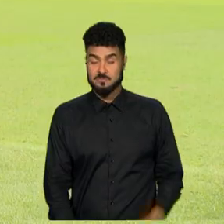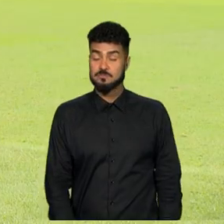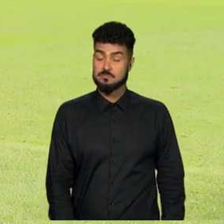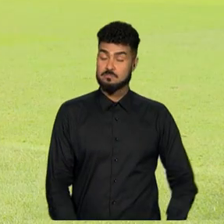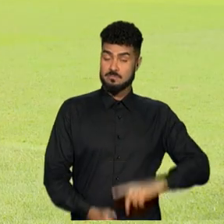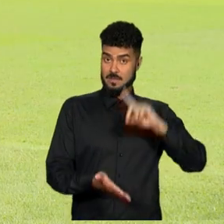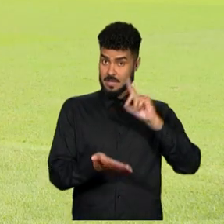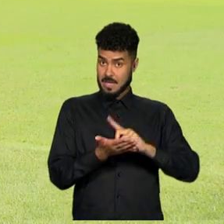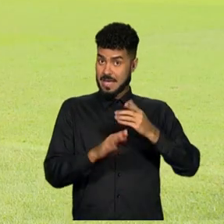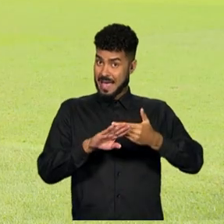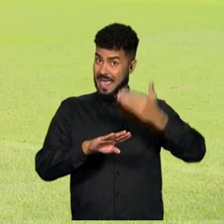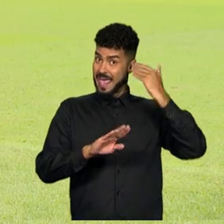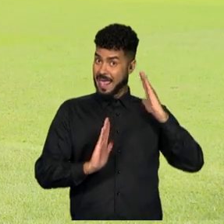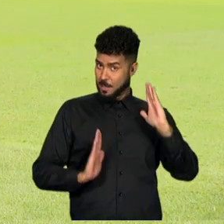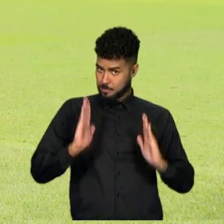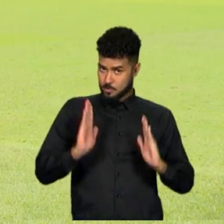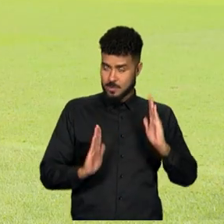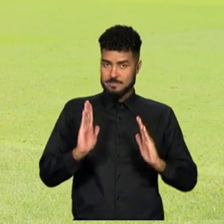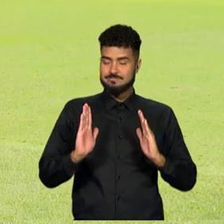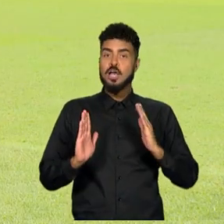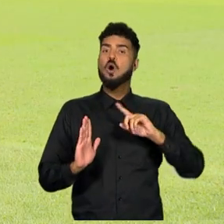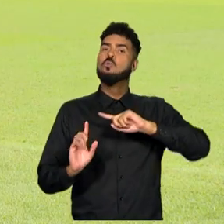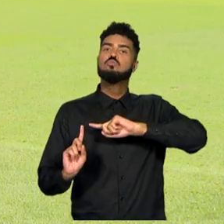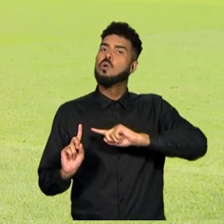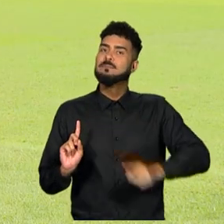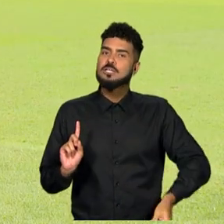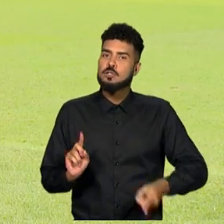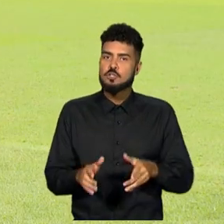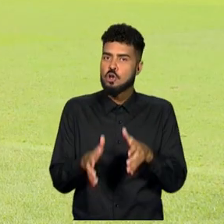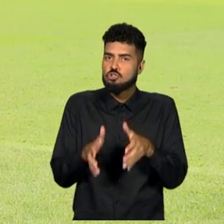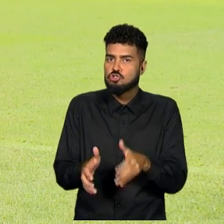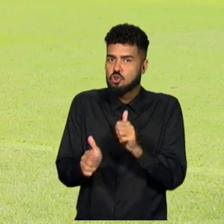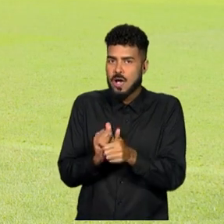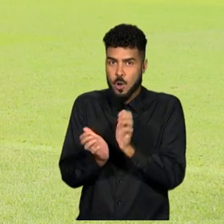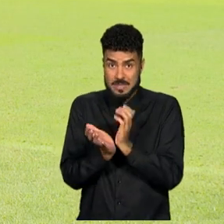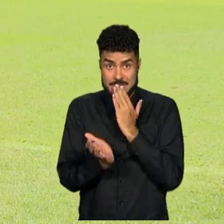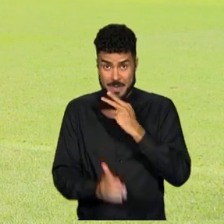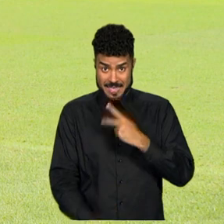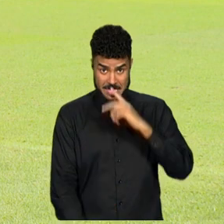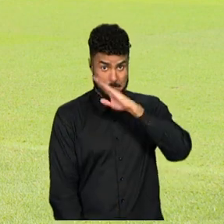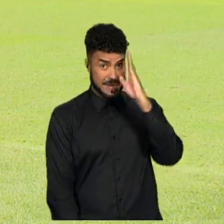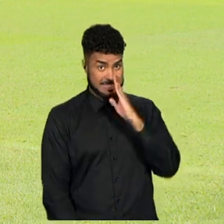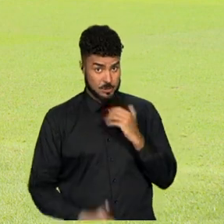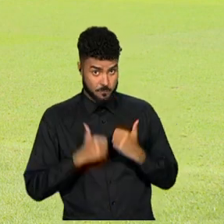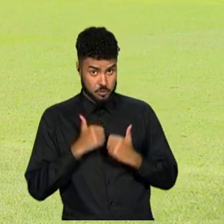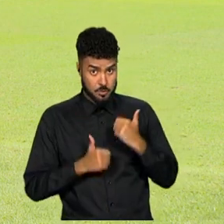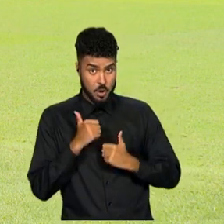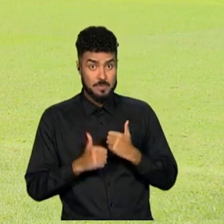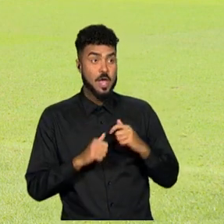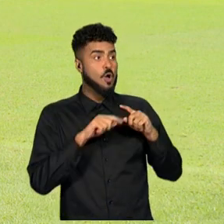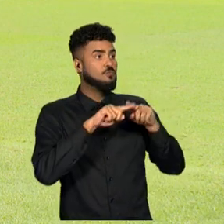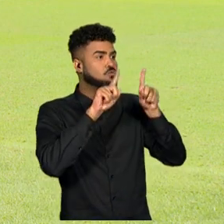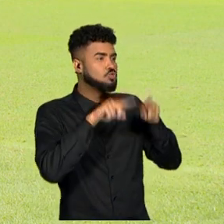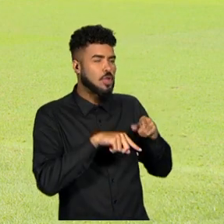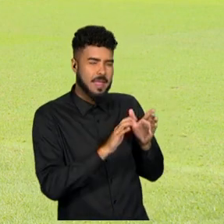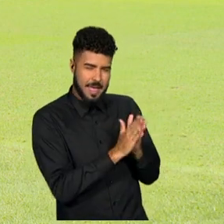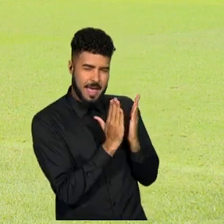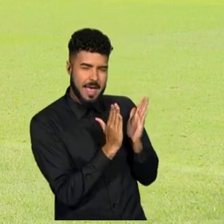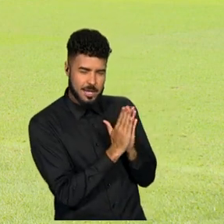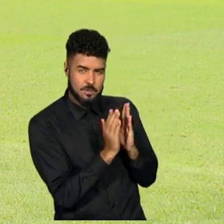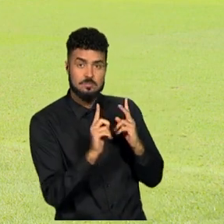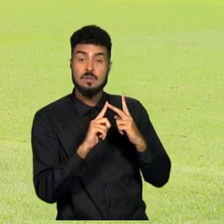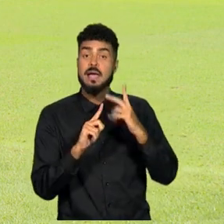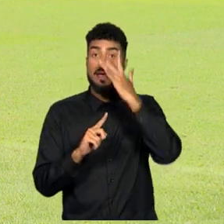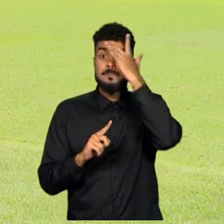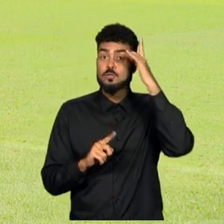naquela época não podia jogar nos times do Brasil nem funcionário,